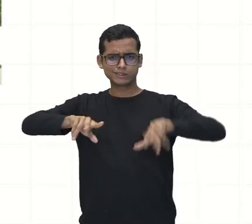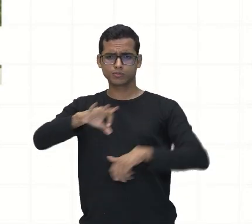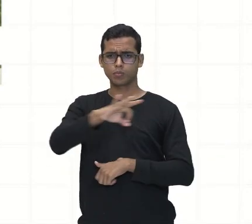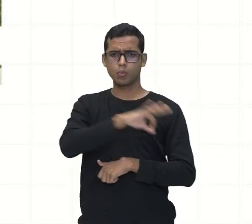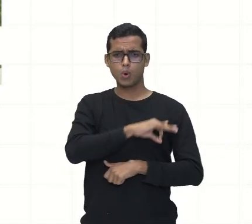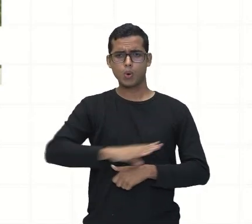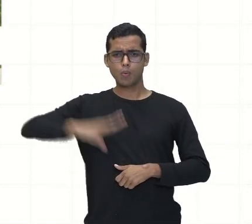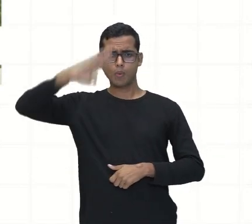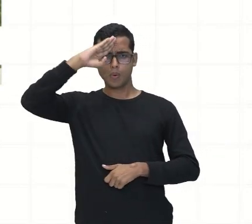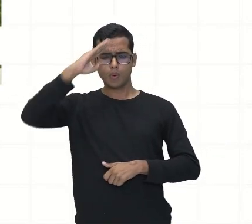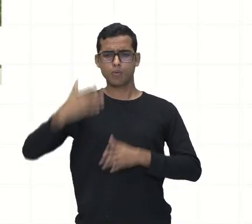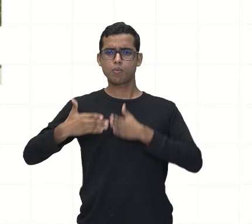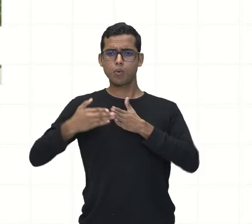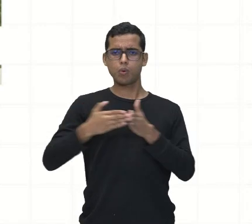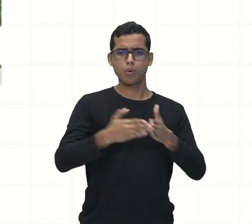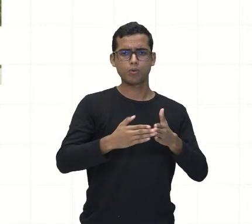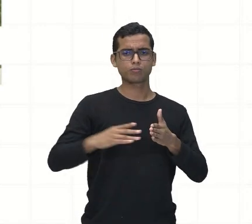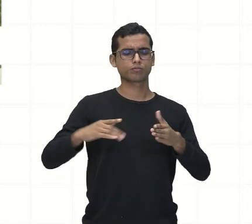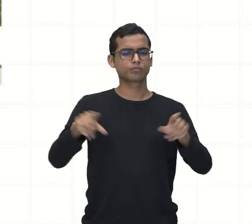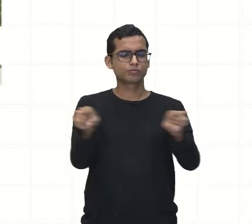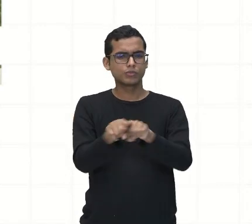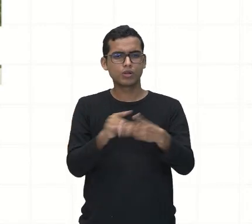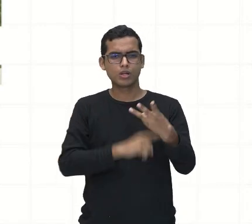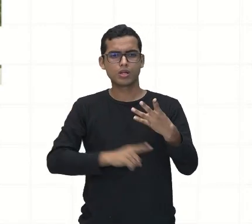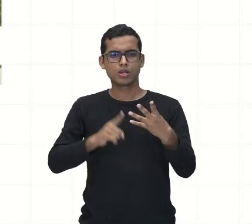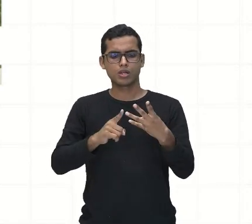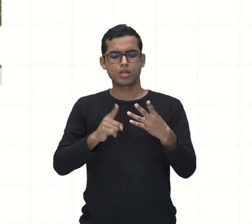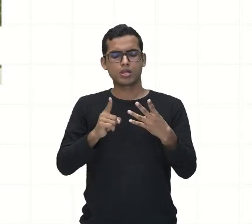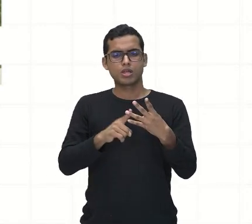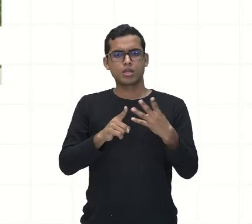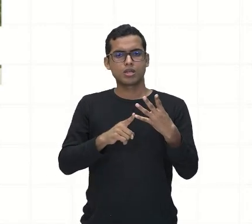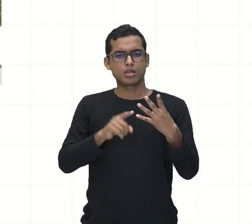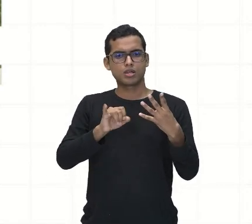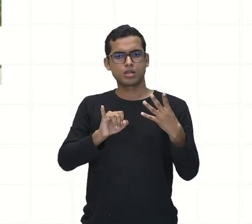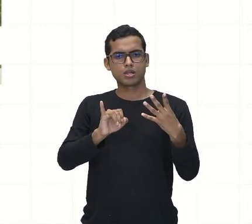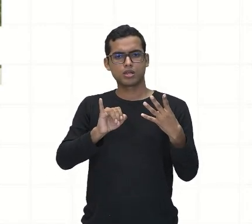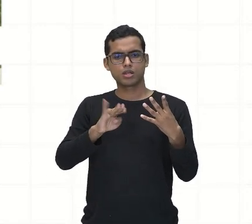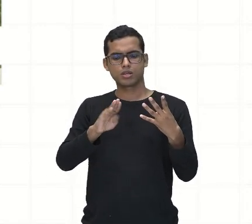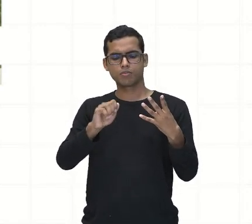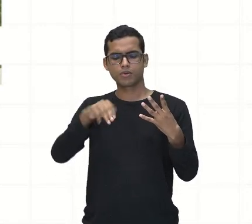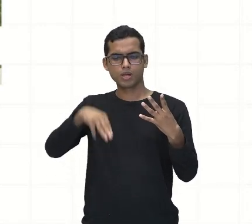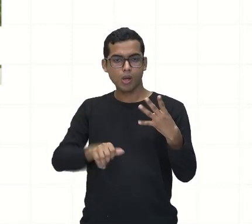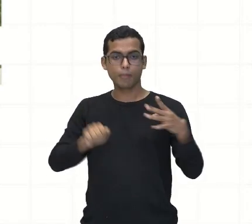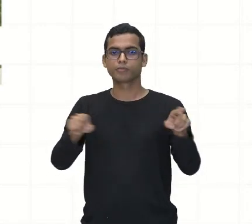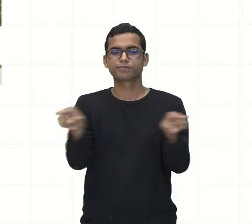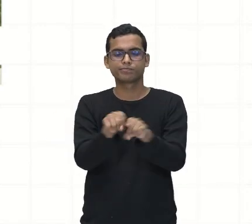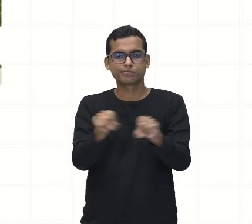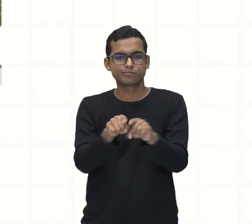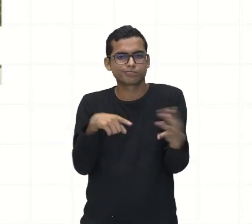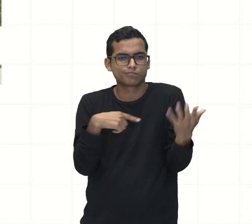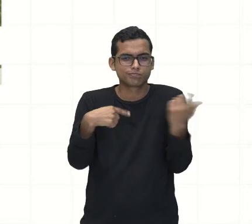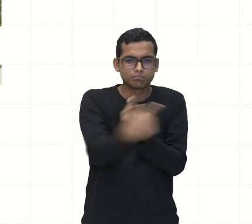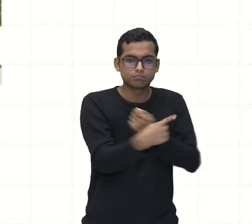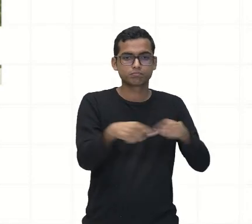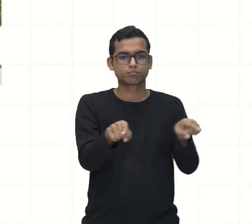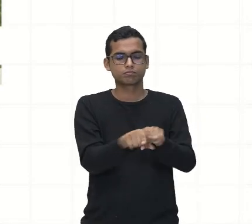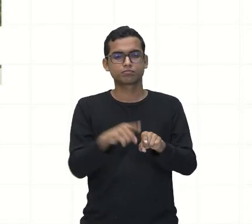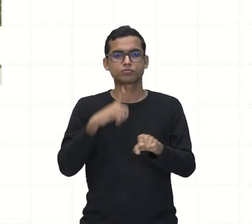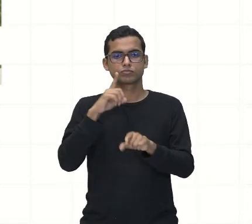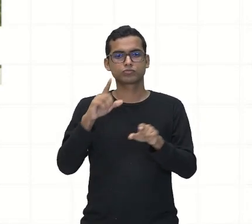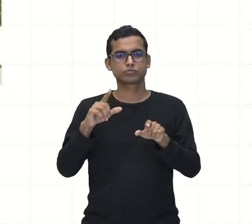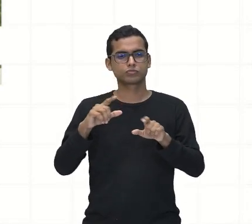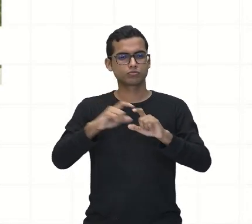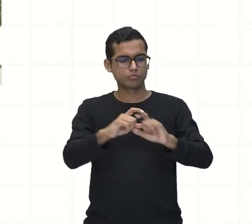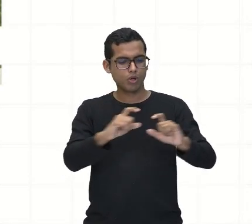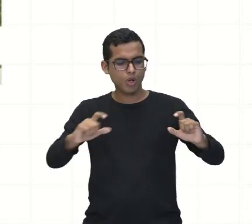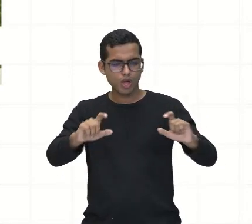Exército, Marinha, IBAMA, e aí ele traz esse compilado em uma só imagem.